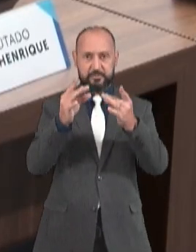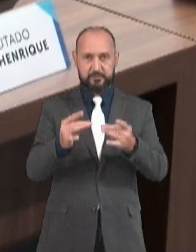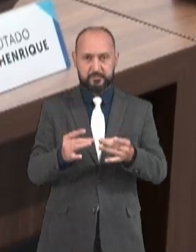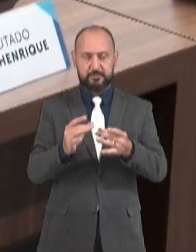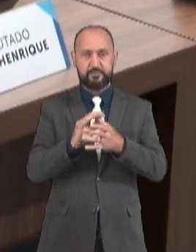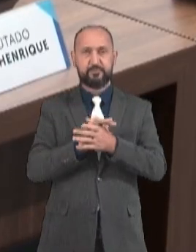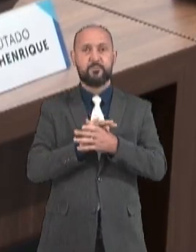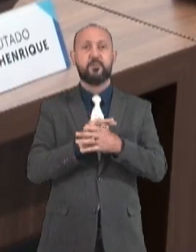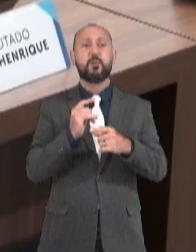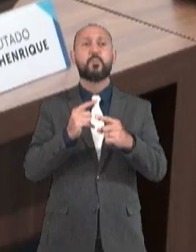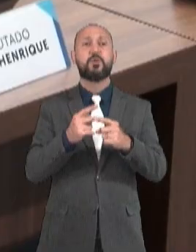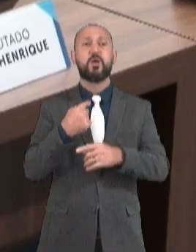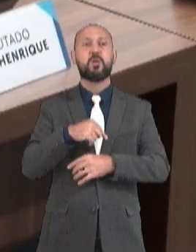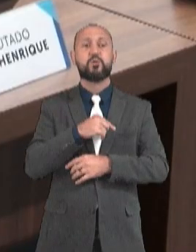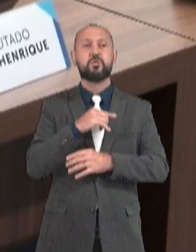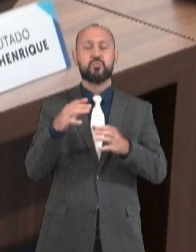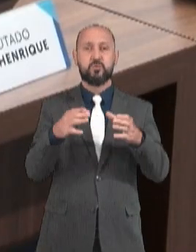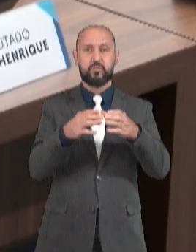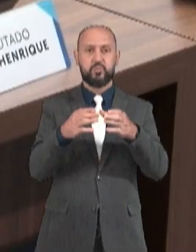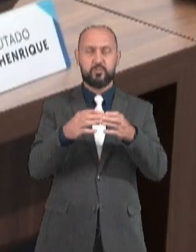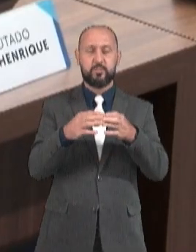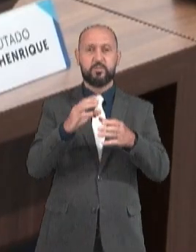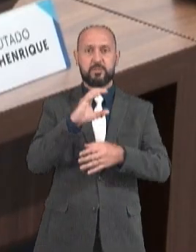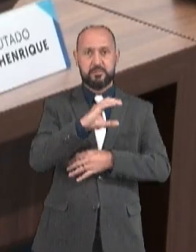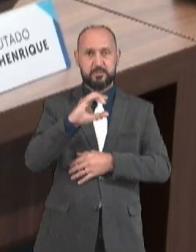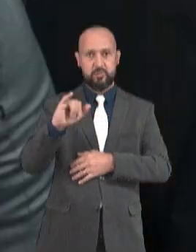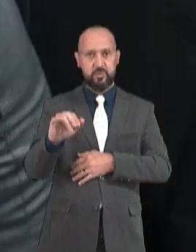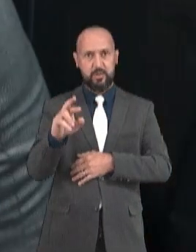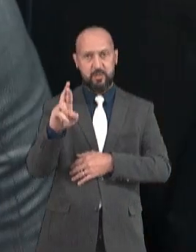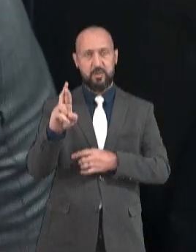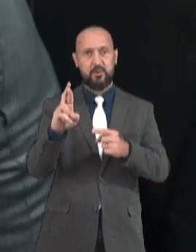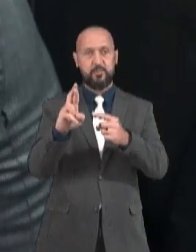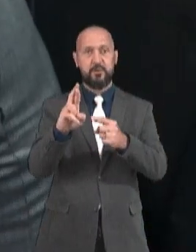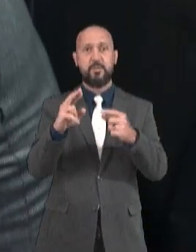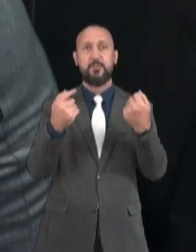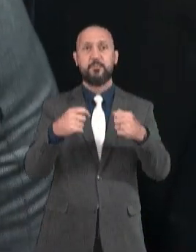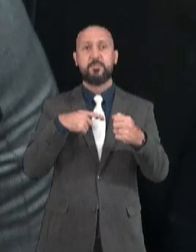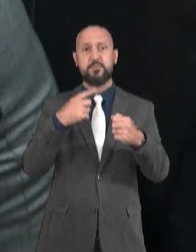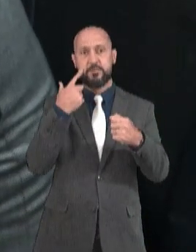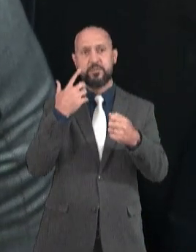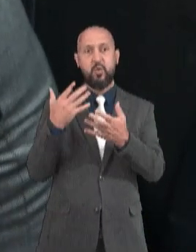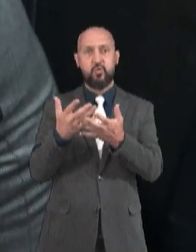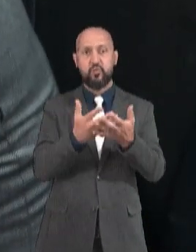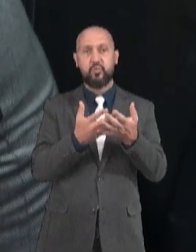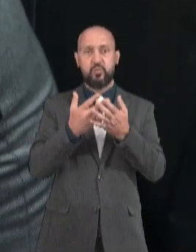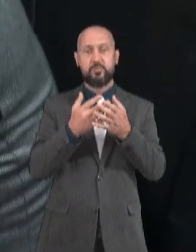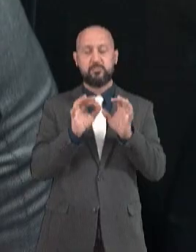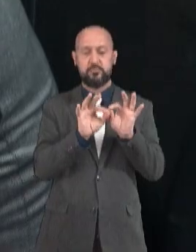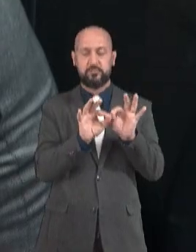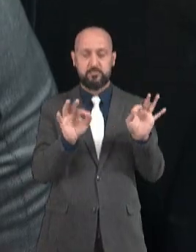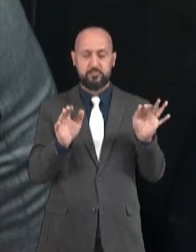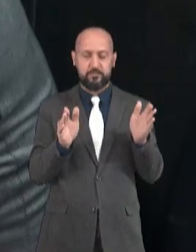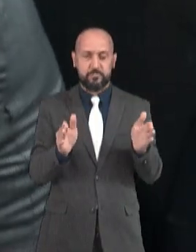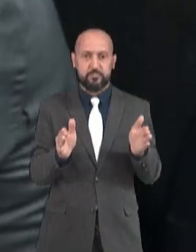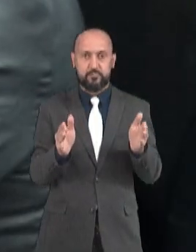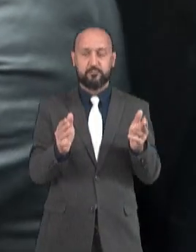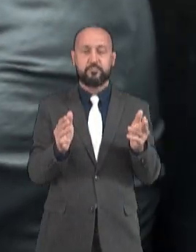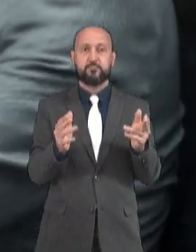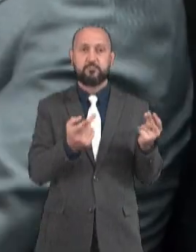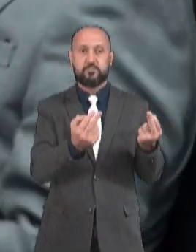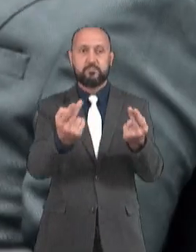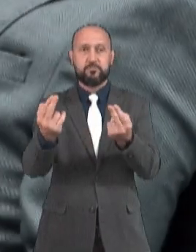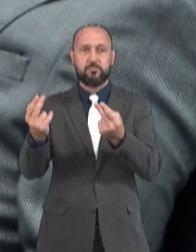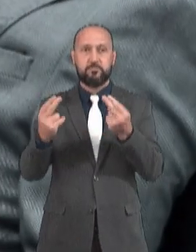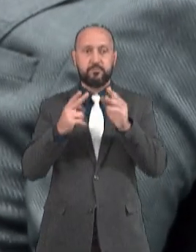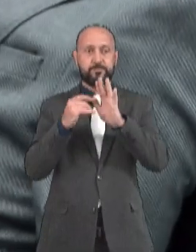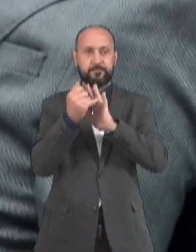considerações, porque a nossa Comissão de Constituição e Justiça, ela tem que ter um filtro e uma régua plena para